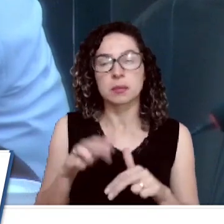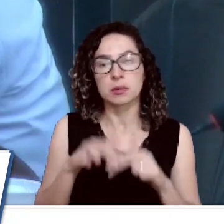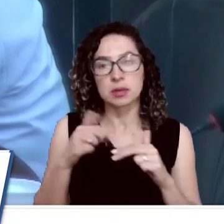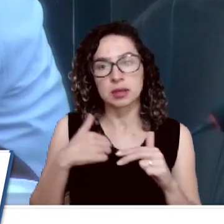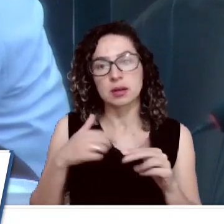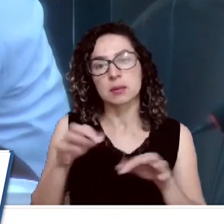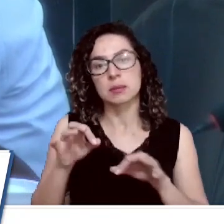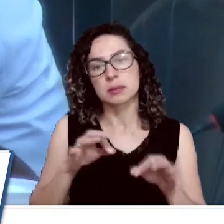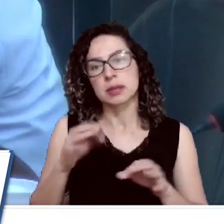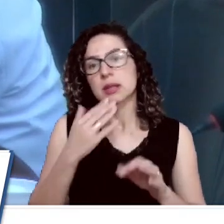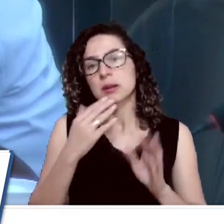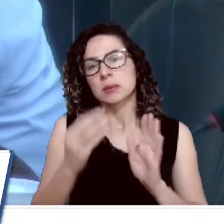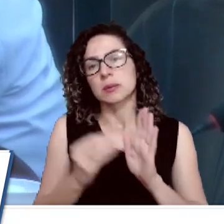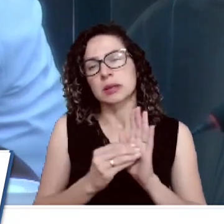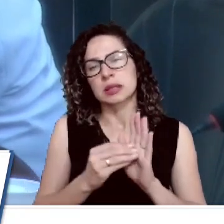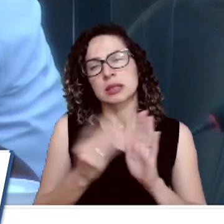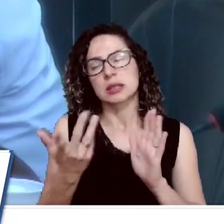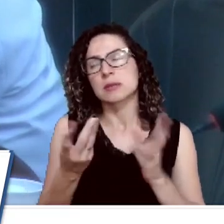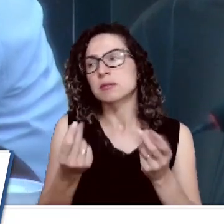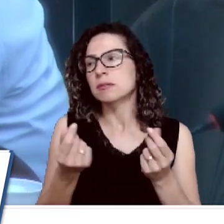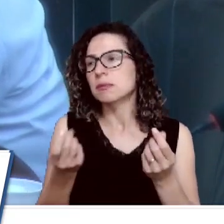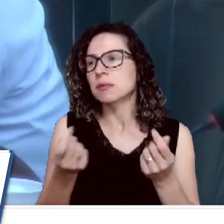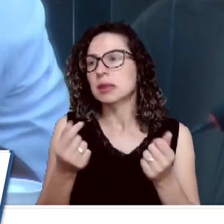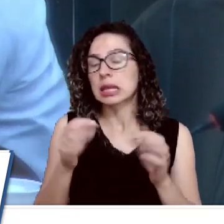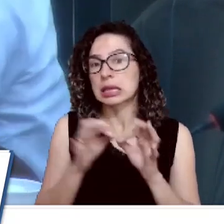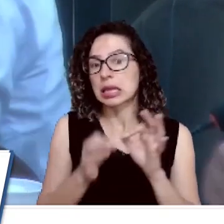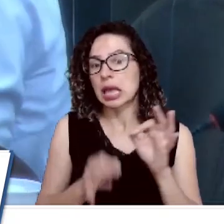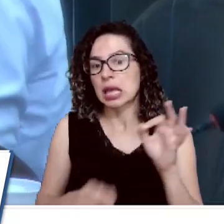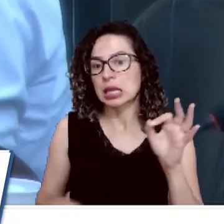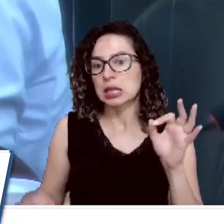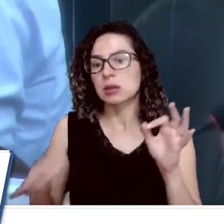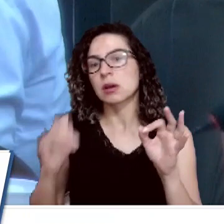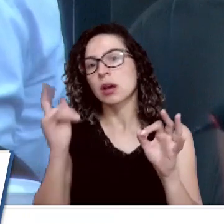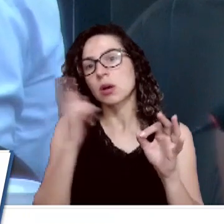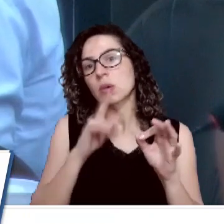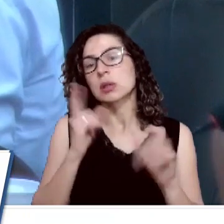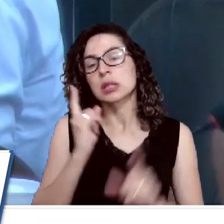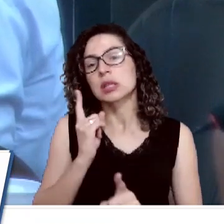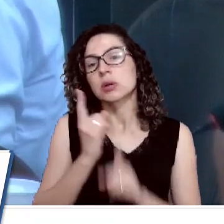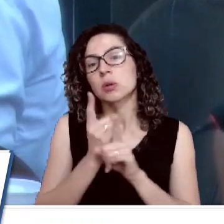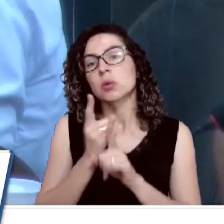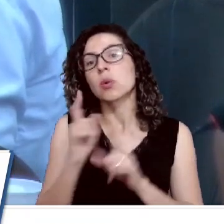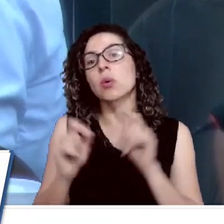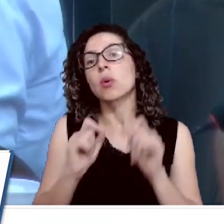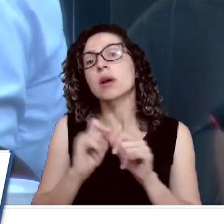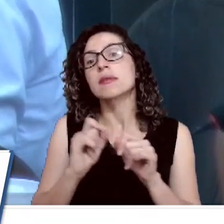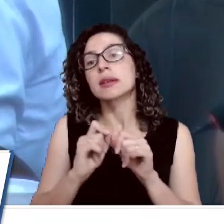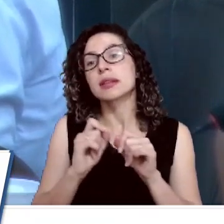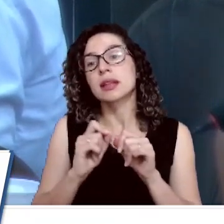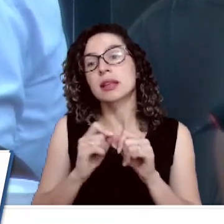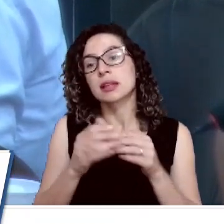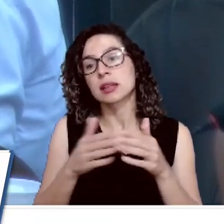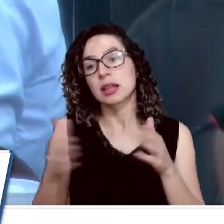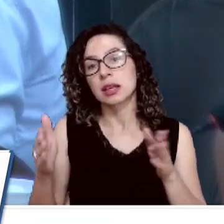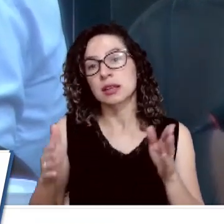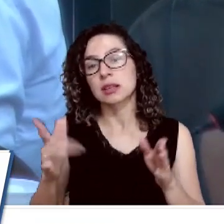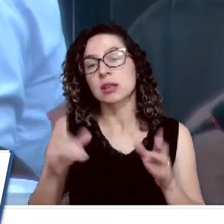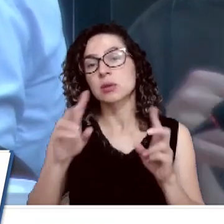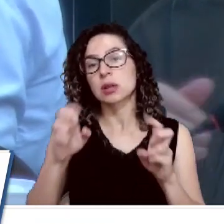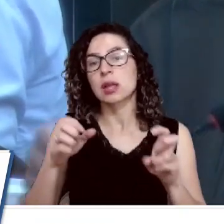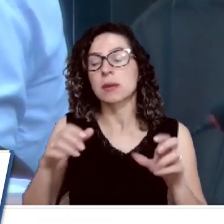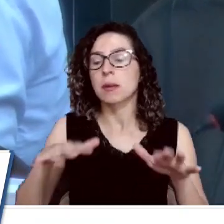um requerimento tanto quanto extenso, para nós descobrirmos aí o que está sendo feito, a questão da mobilidade,